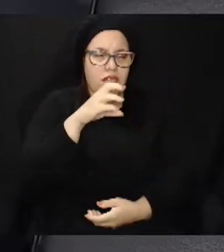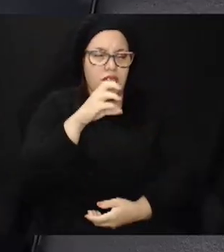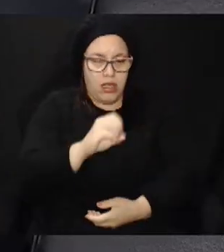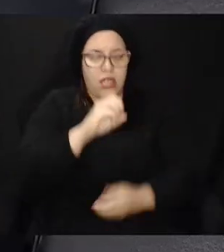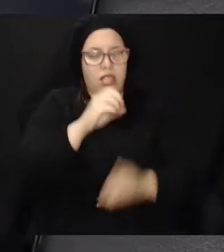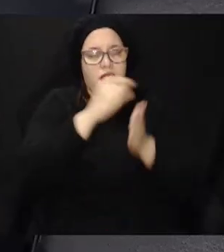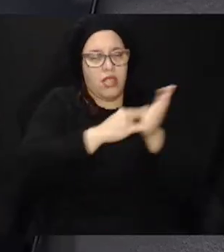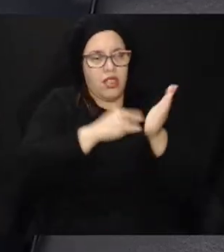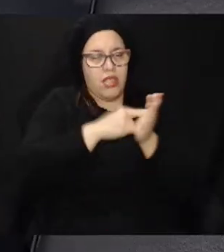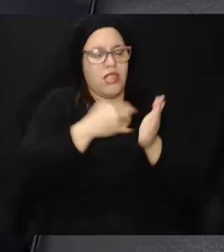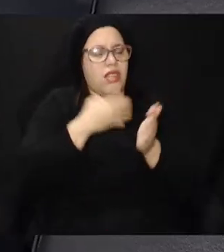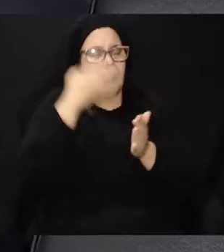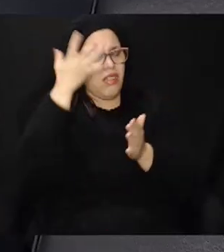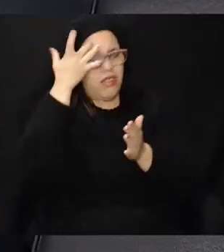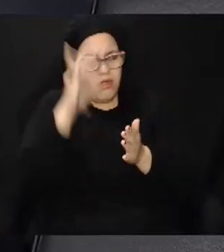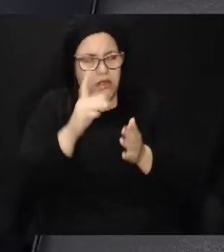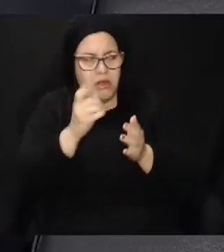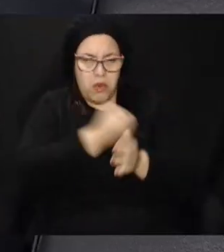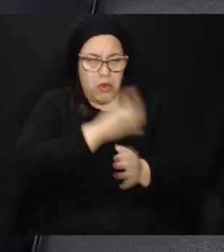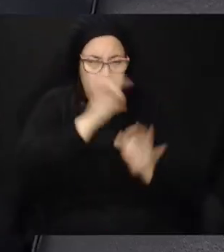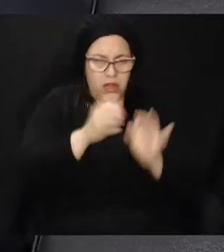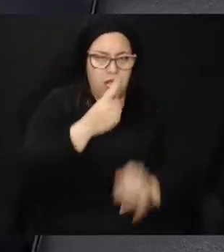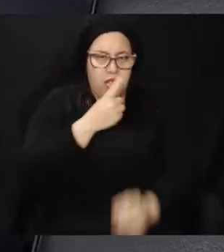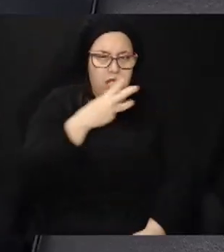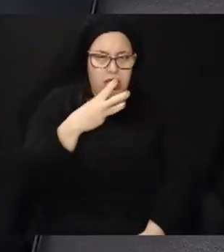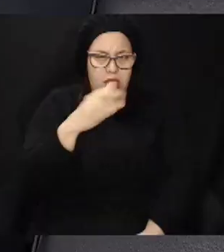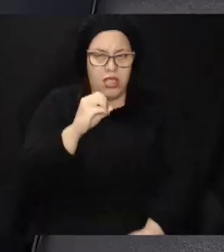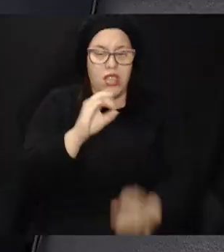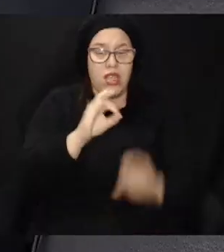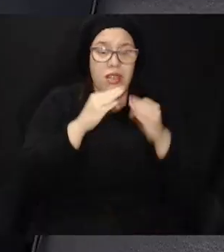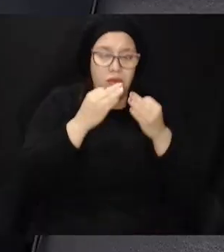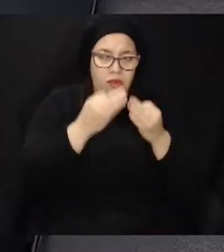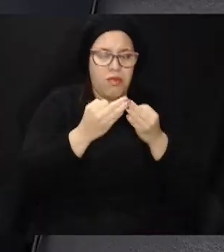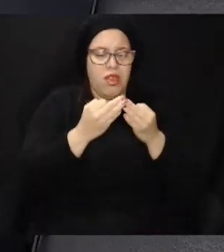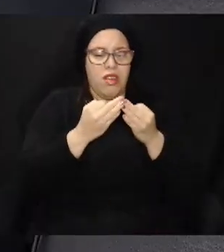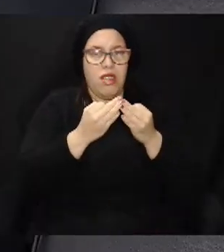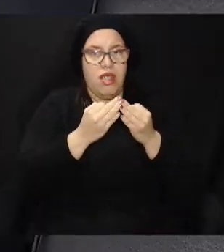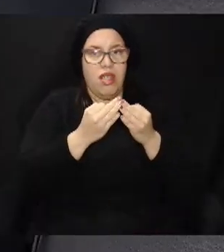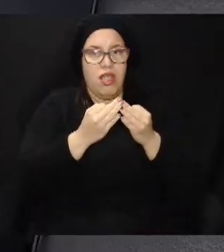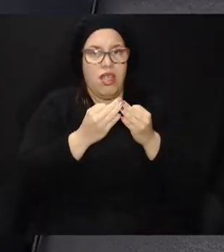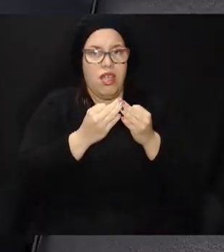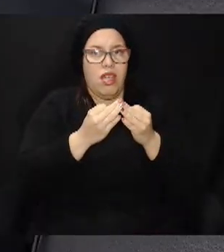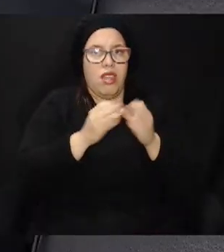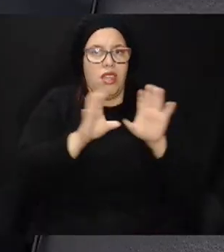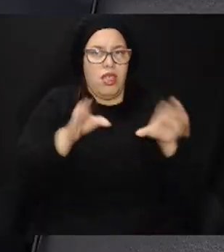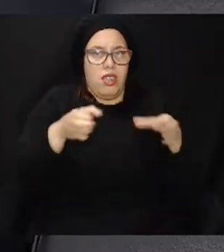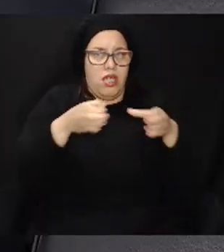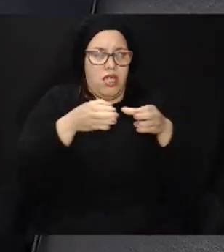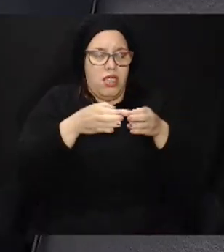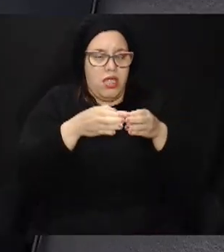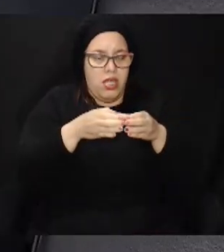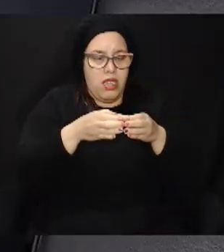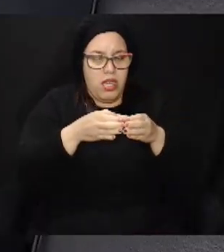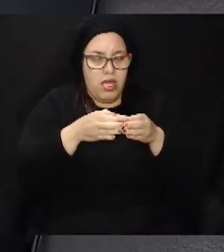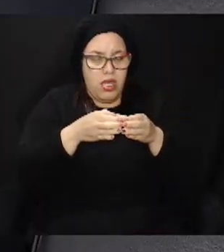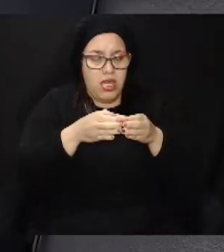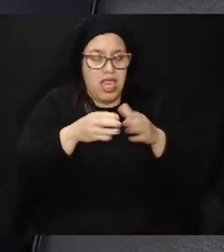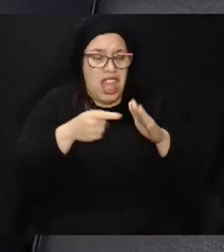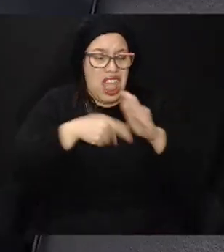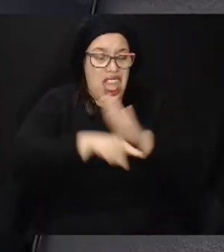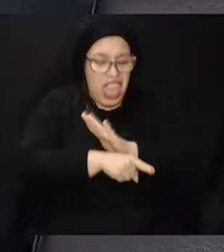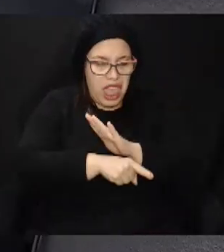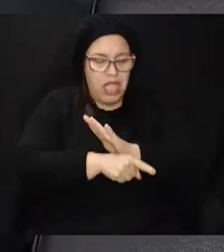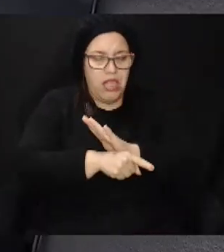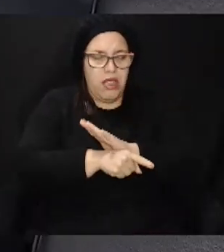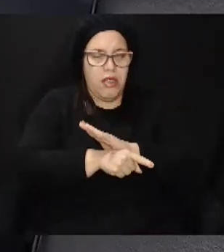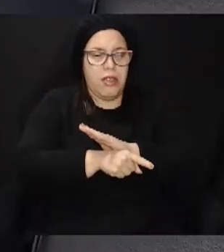quantidade exata, mas são 130 famílias lá na comunidade, lá embaixo no buraco. As últimas